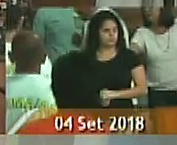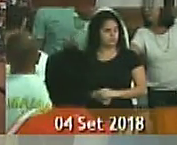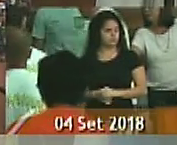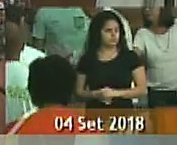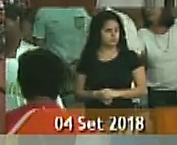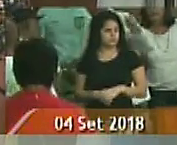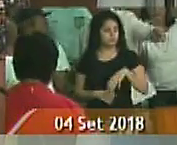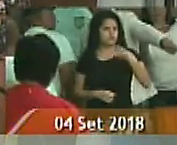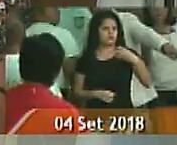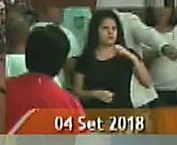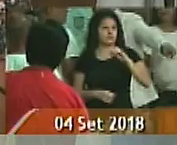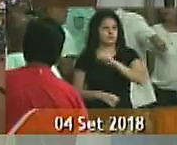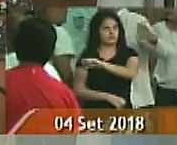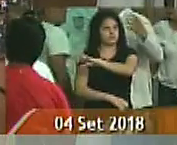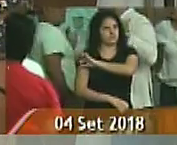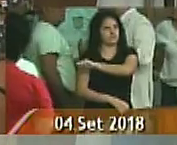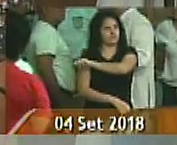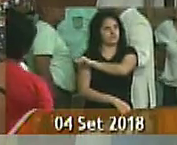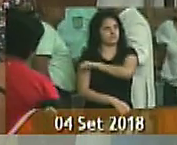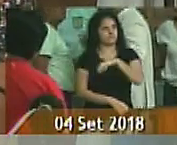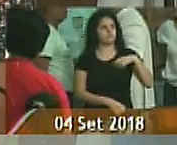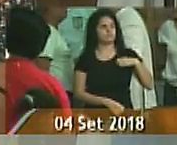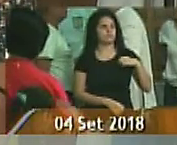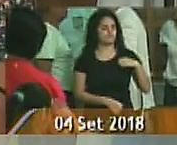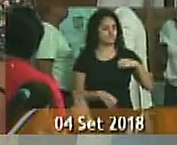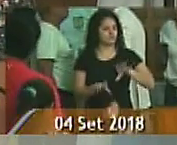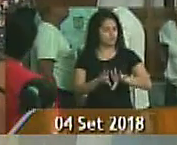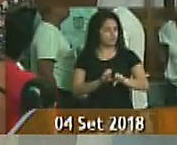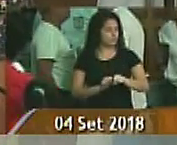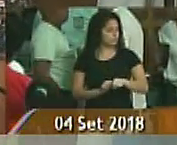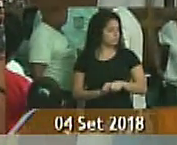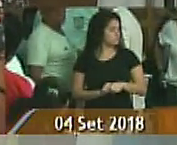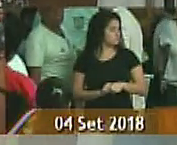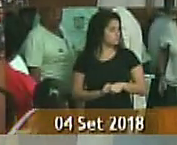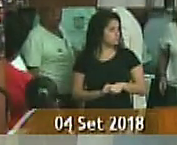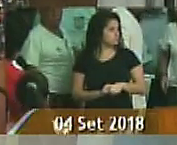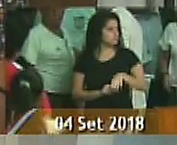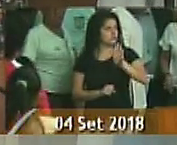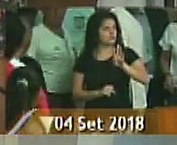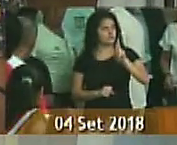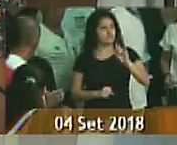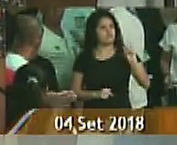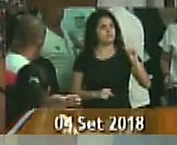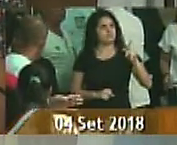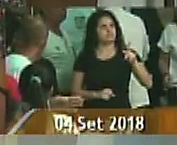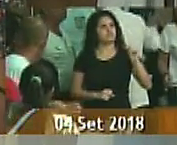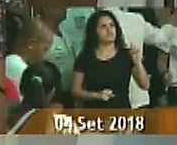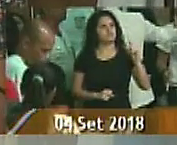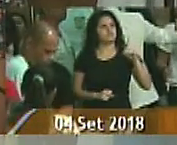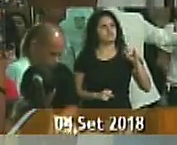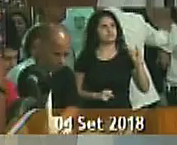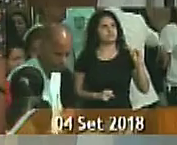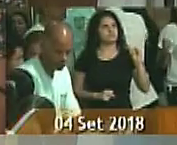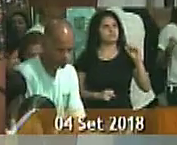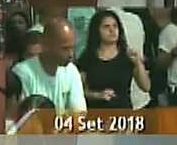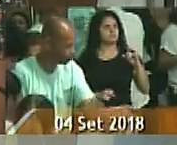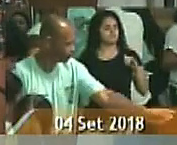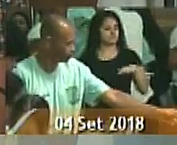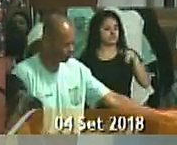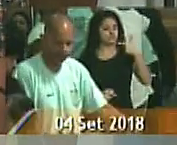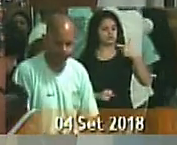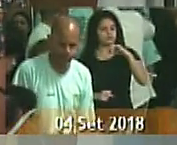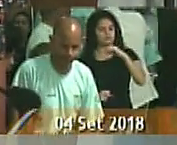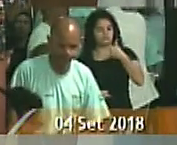de 40 alunos voluntários formados no curso de formação de brigadistas e brigadianos na turma de